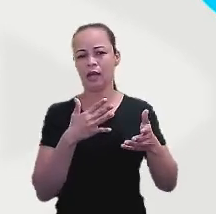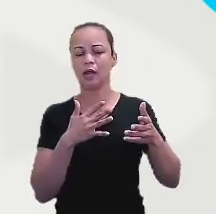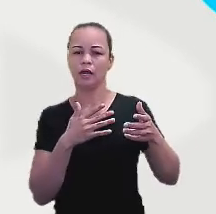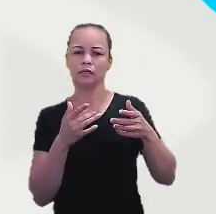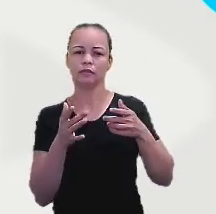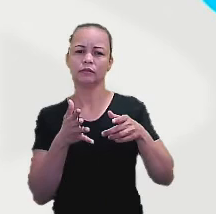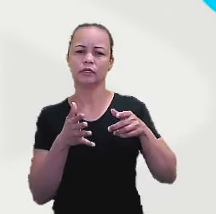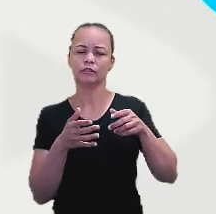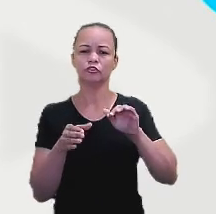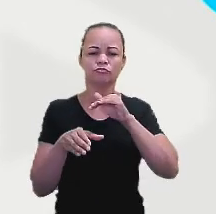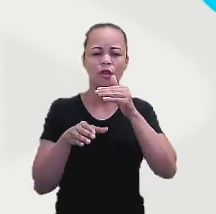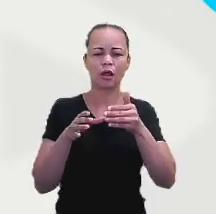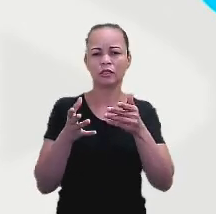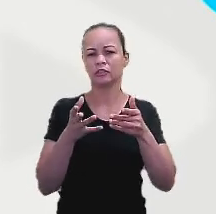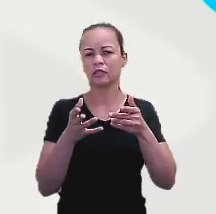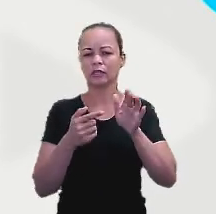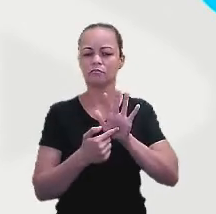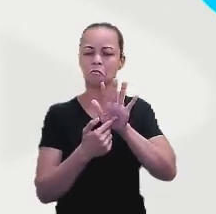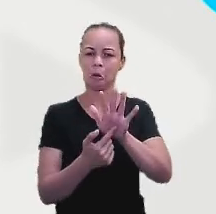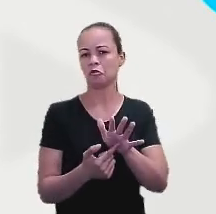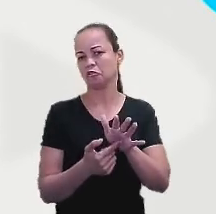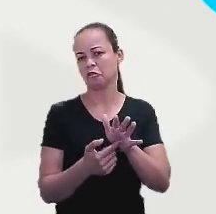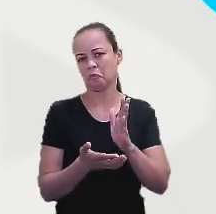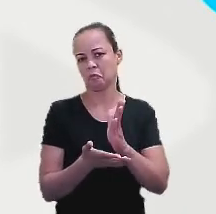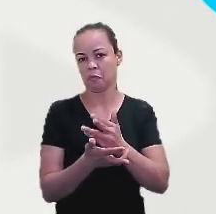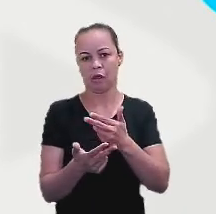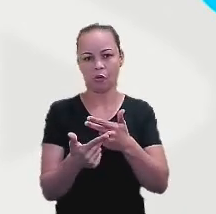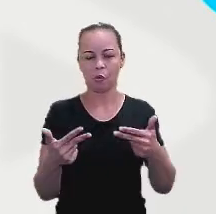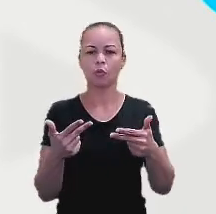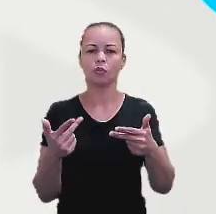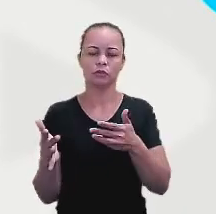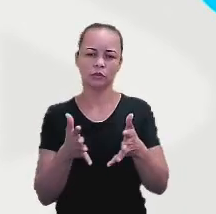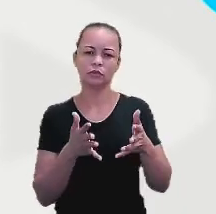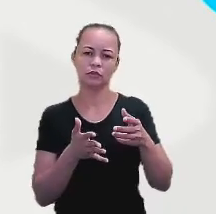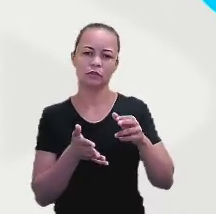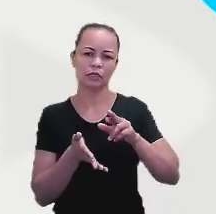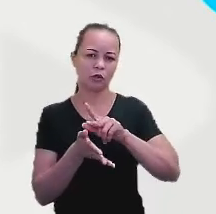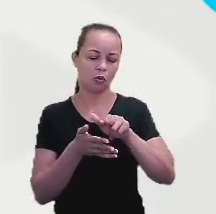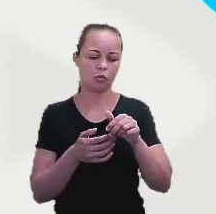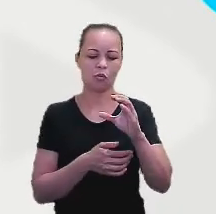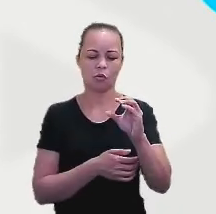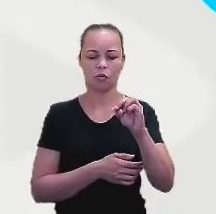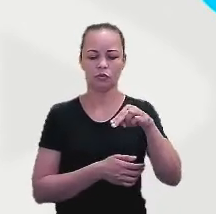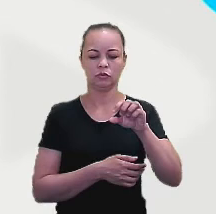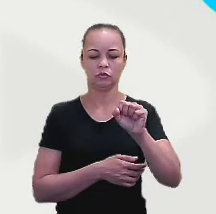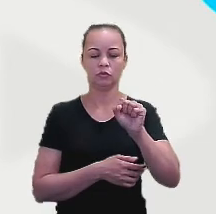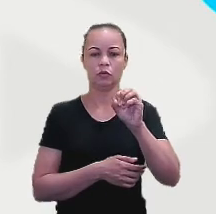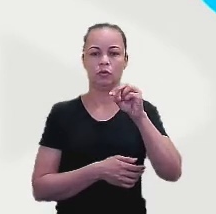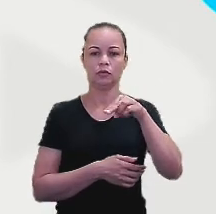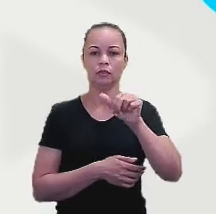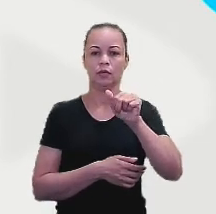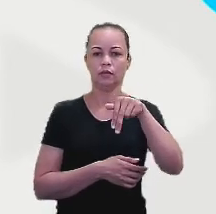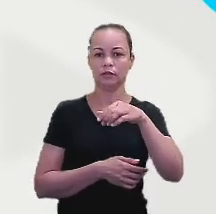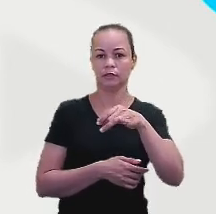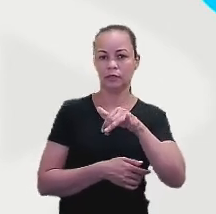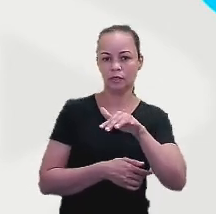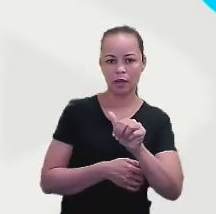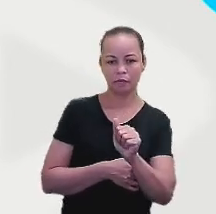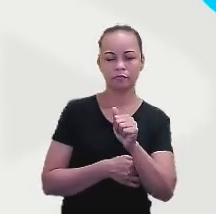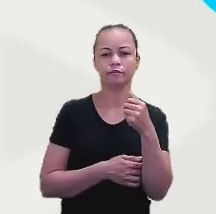relevo, destaque que se dá a algo, tá? E harmonia, consonância. Então, aí para a palavra acento,